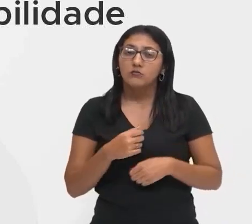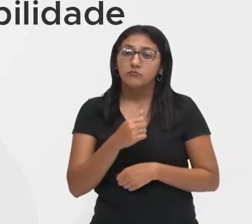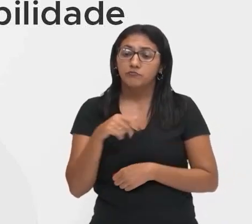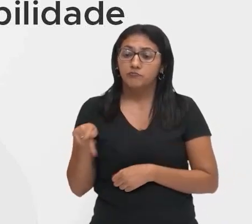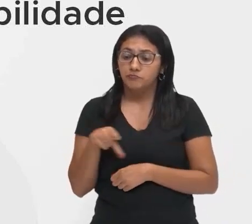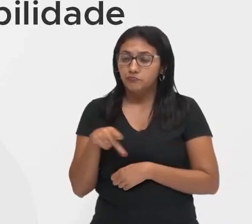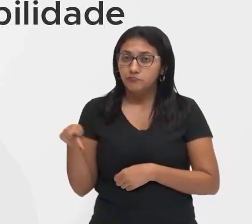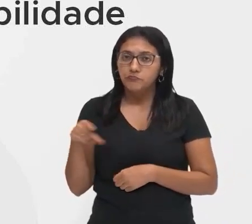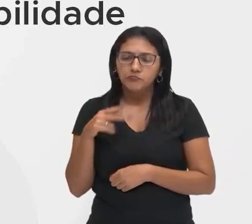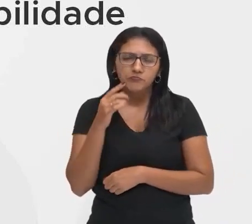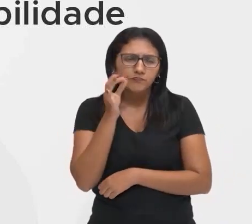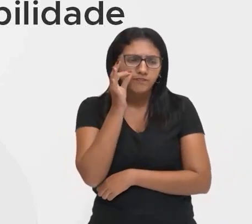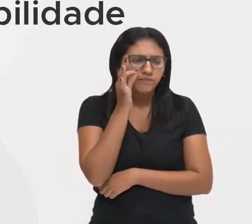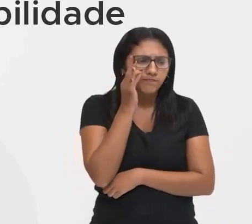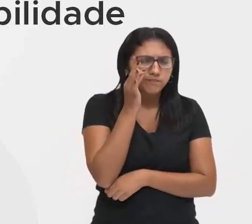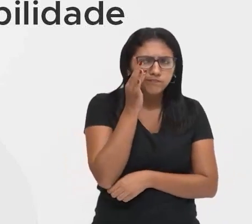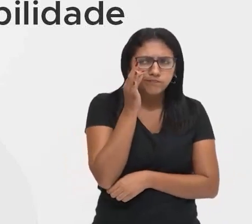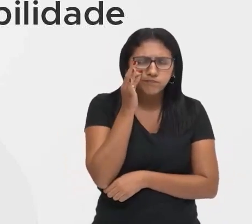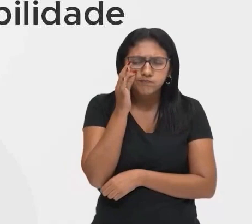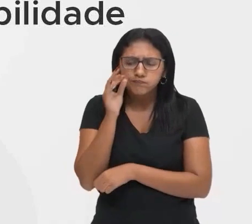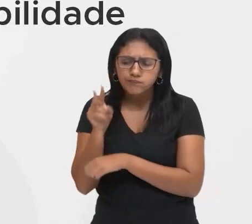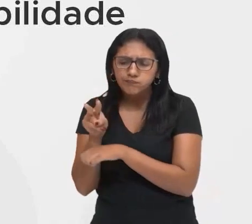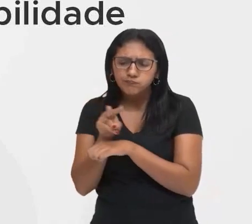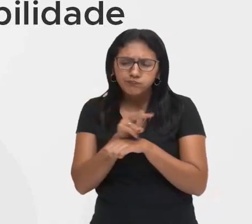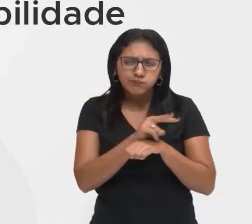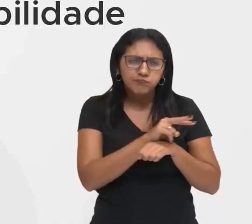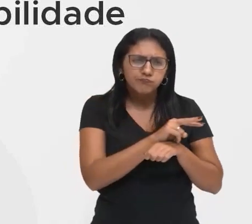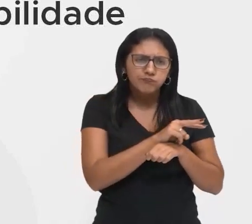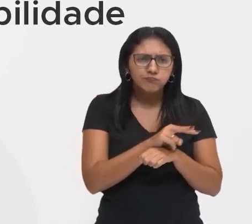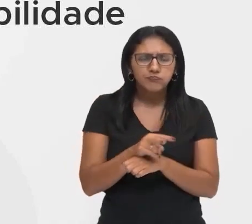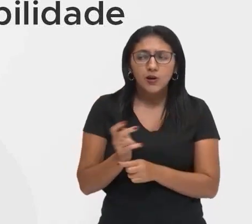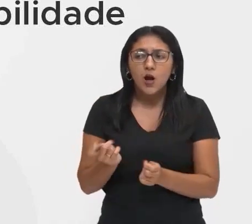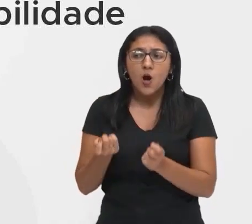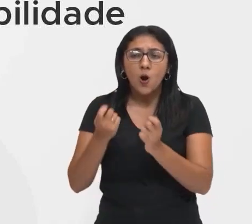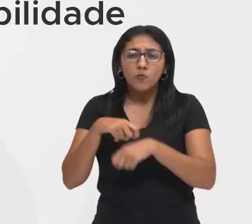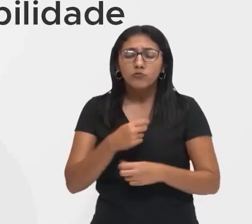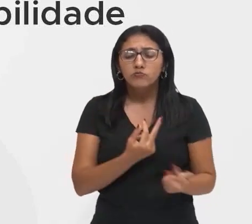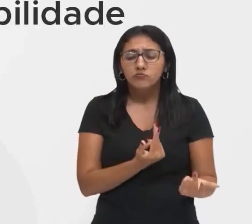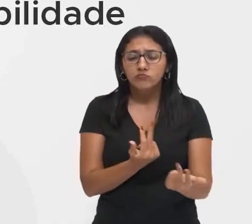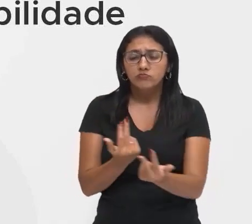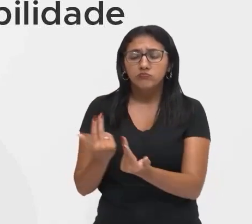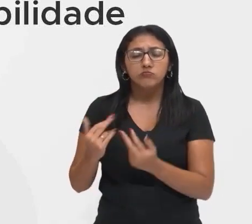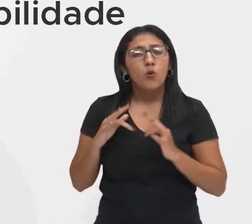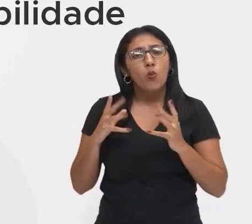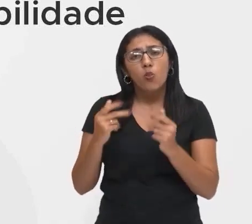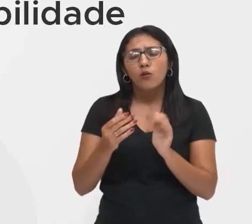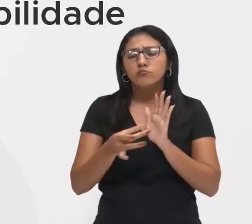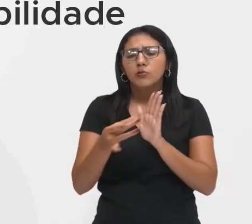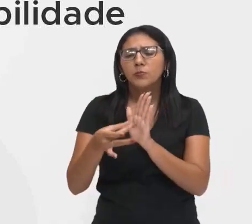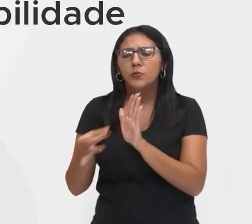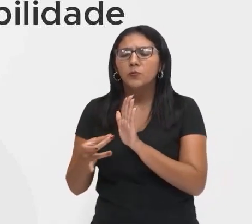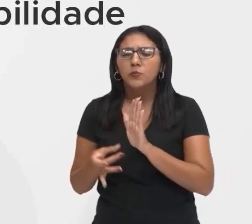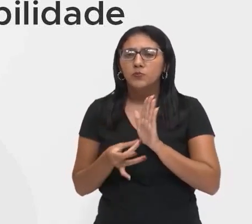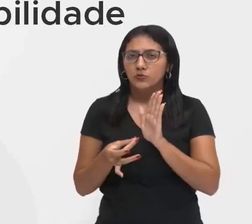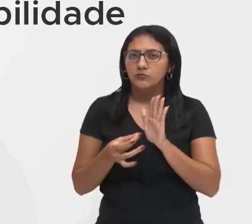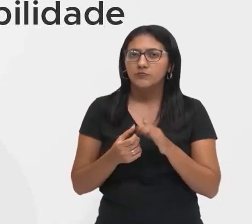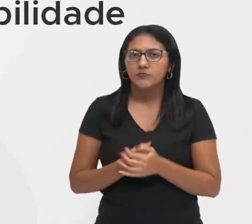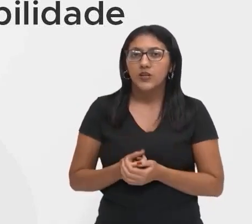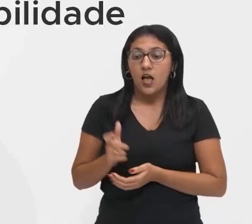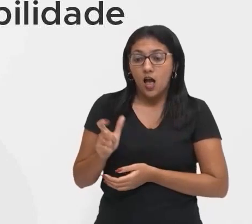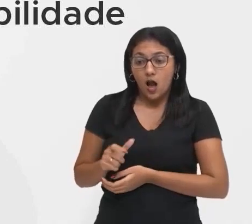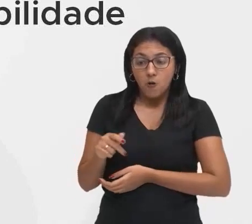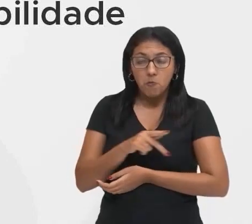interação da turma, de forma a garantir que todos tenham espaço para expor suas ideias. Aqui o professor também tem